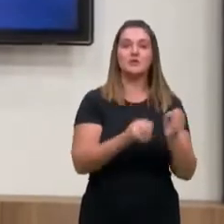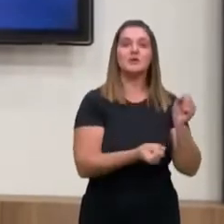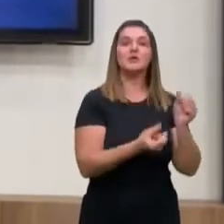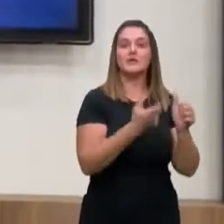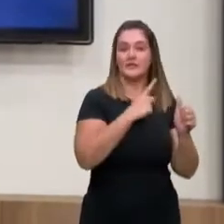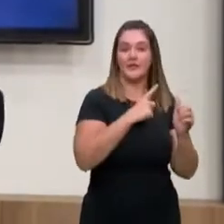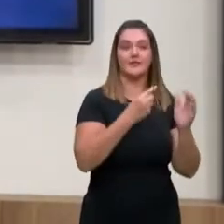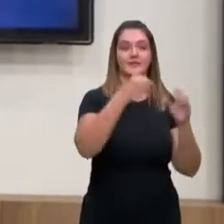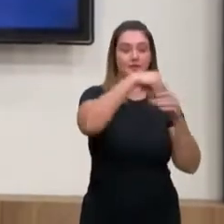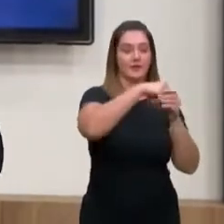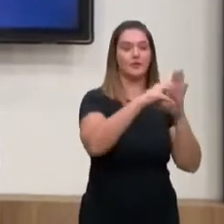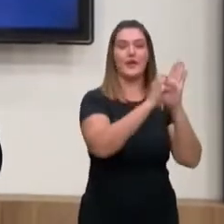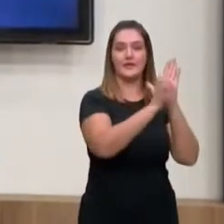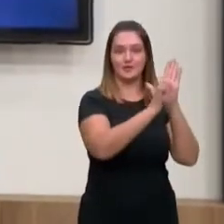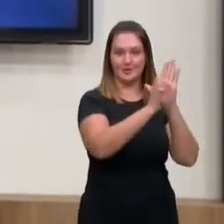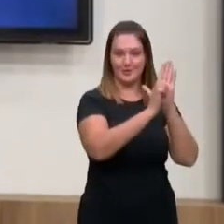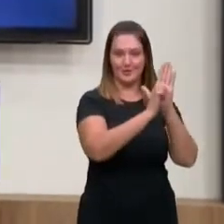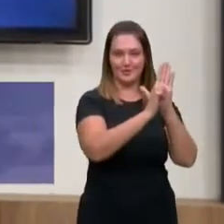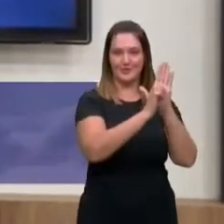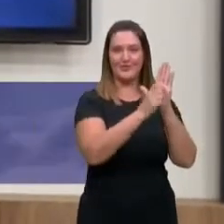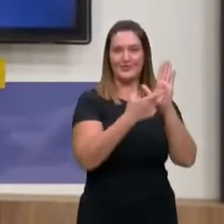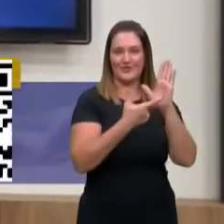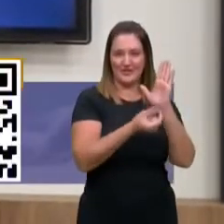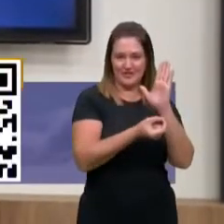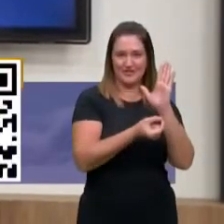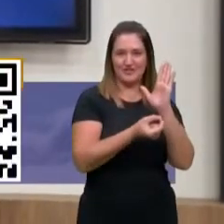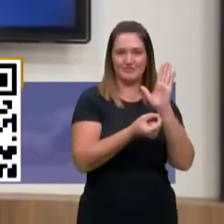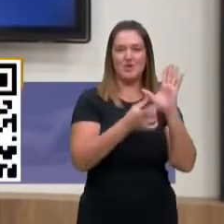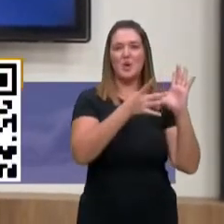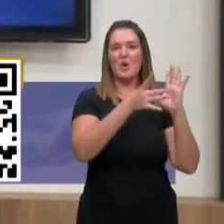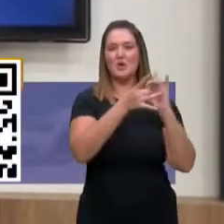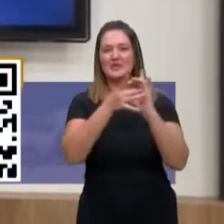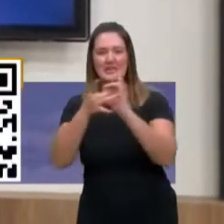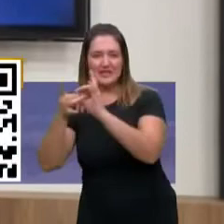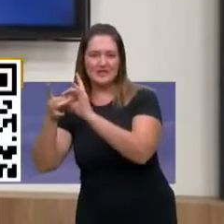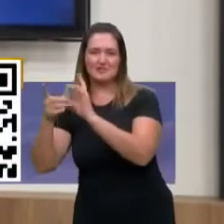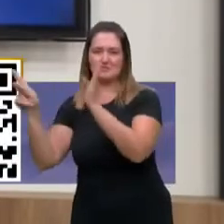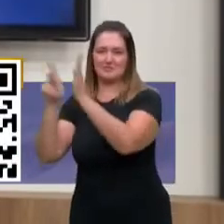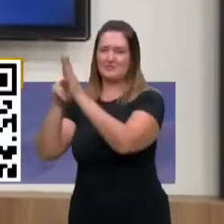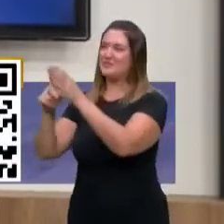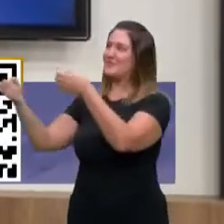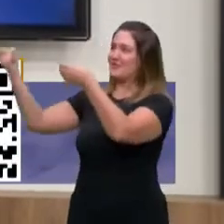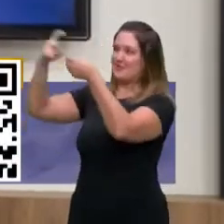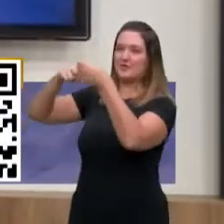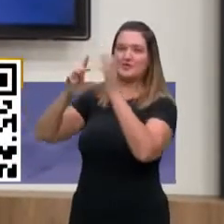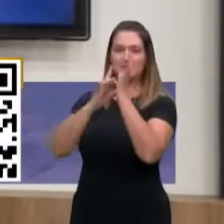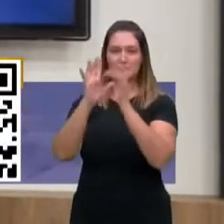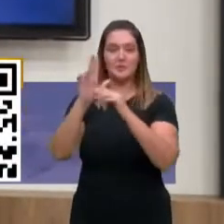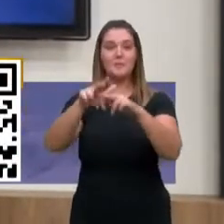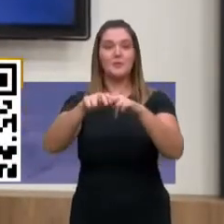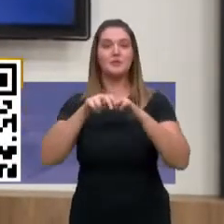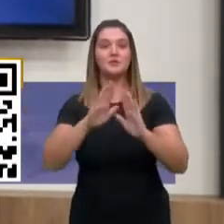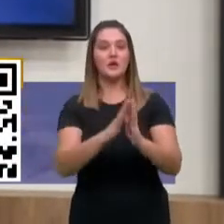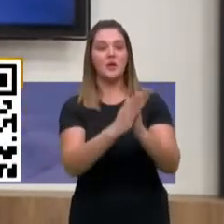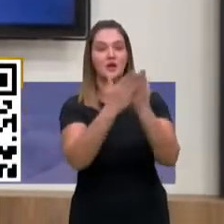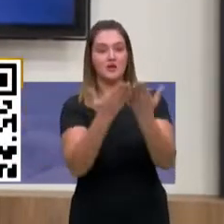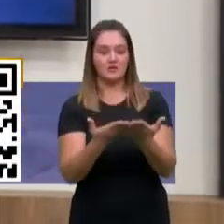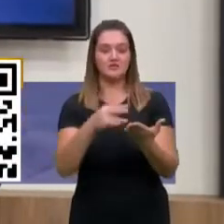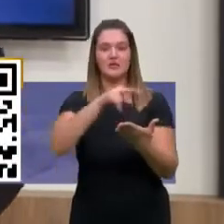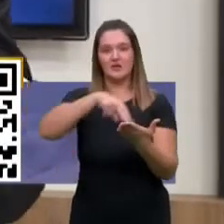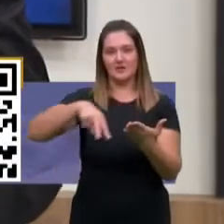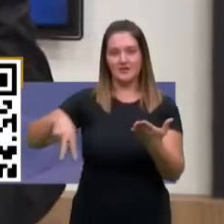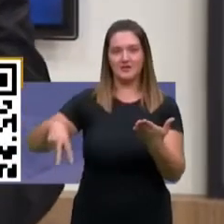20, exatamente no contexto da volta de Jesus. E para você entender bem esse assunto, nós vamos abrir a palavra de Deus